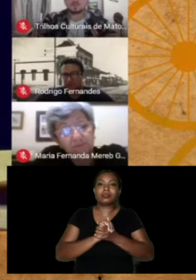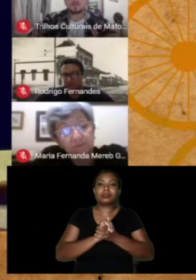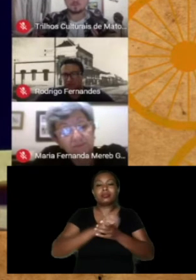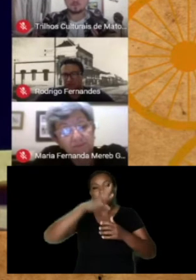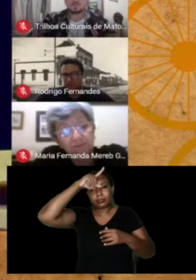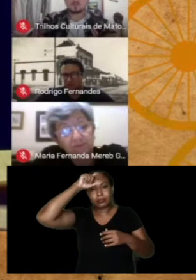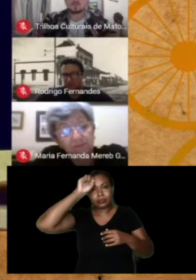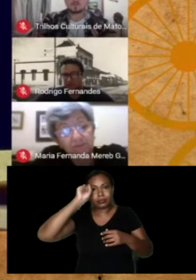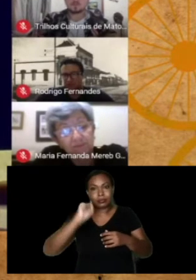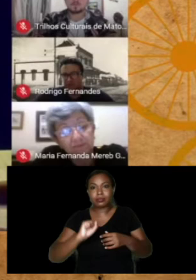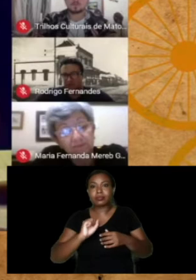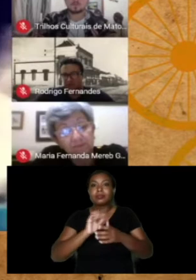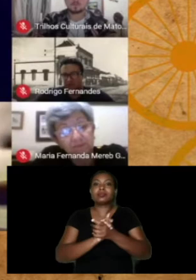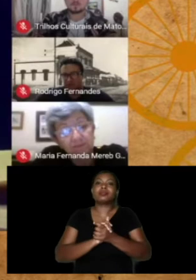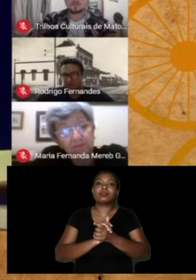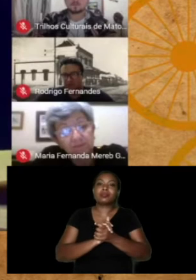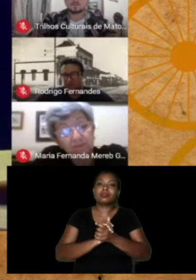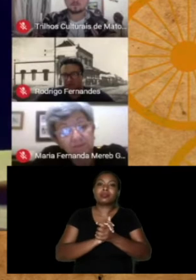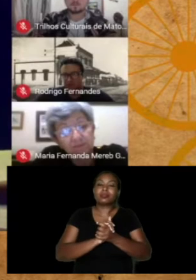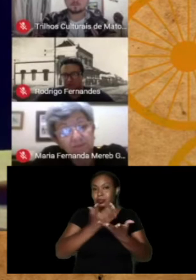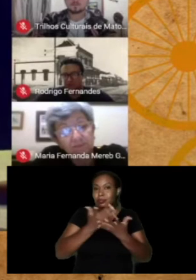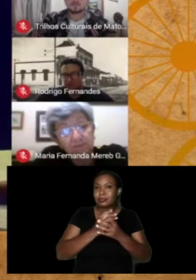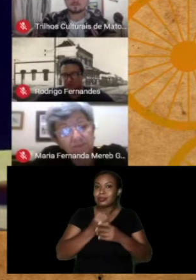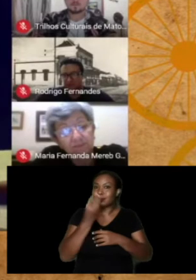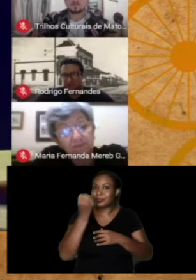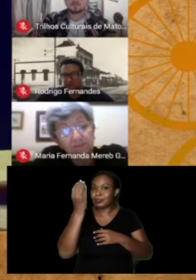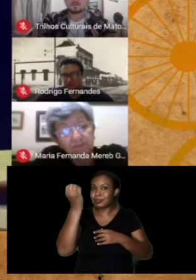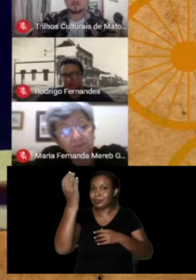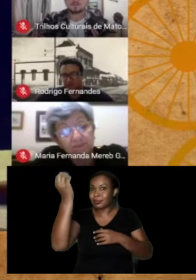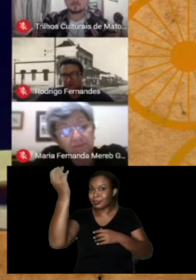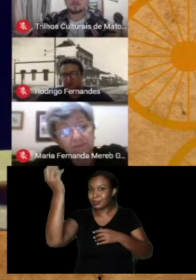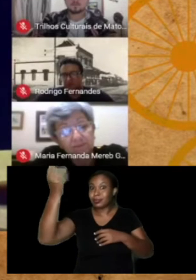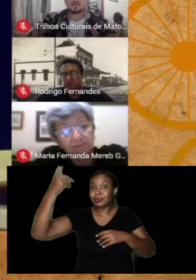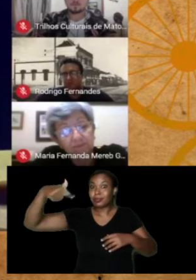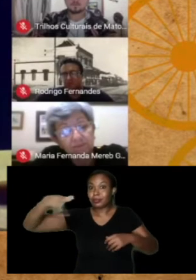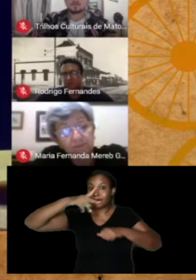I. E a gente foi meio escondido, uma grande aventura,